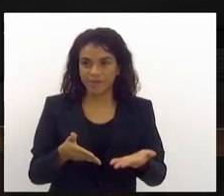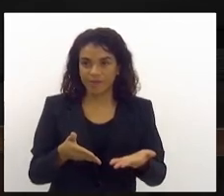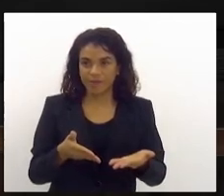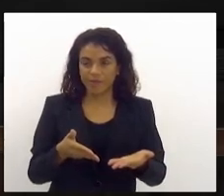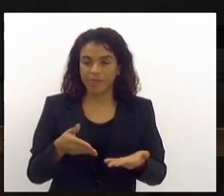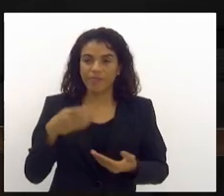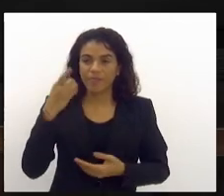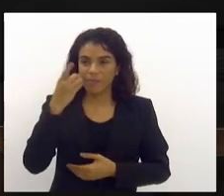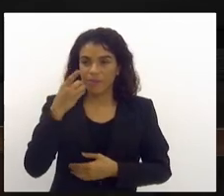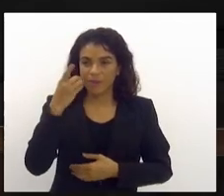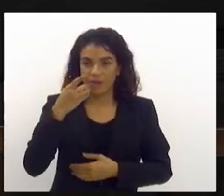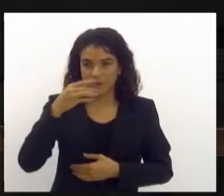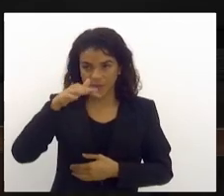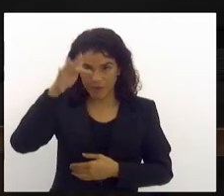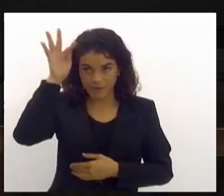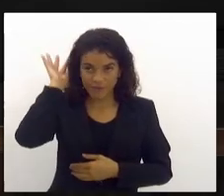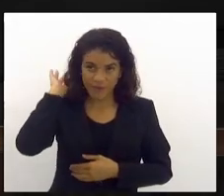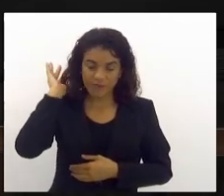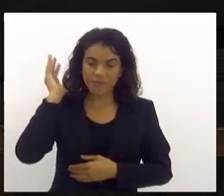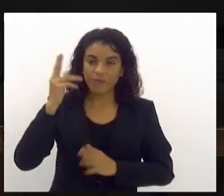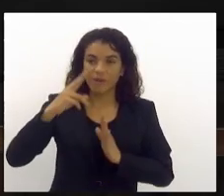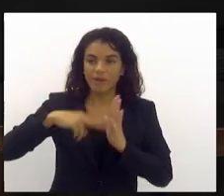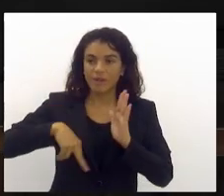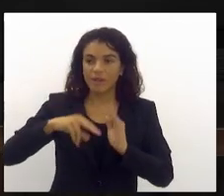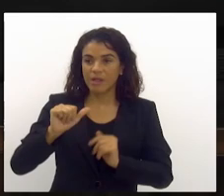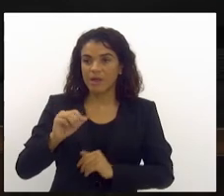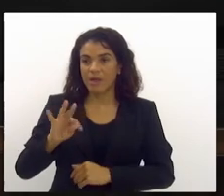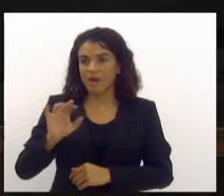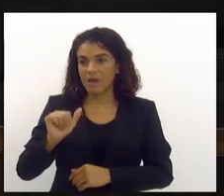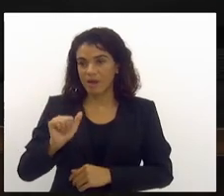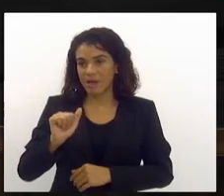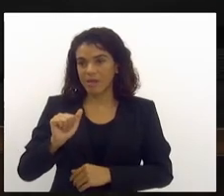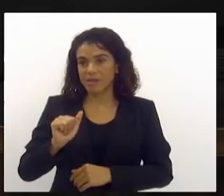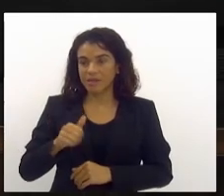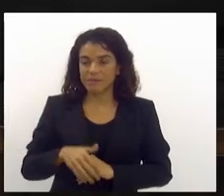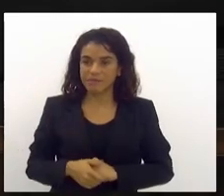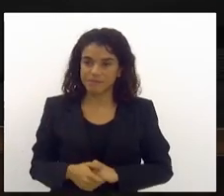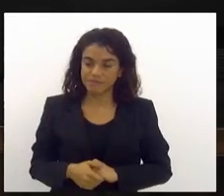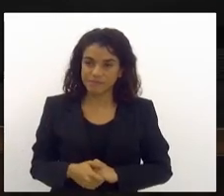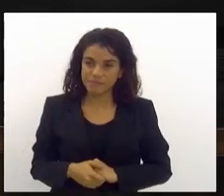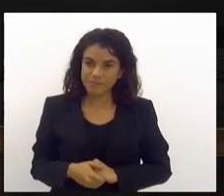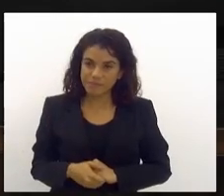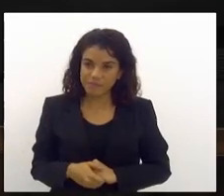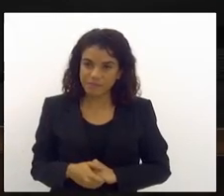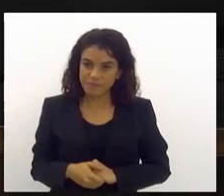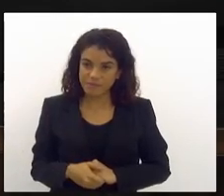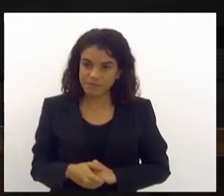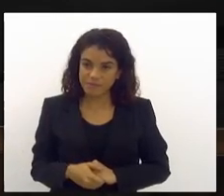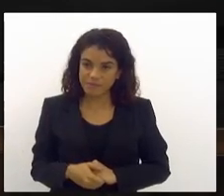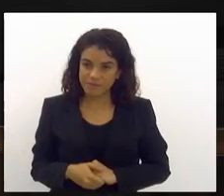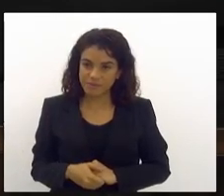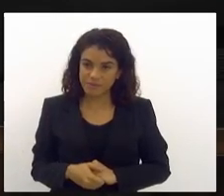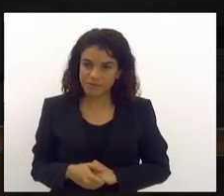o nobre deputado Fred Pacheco para fazer a leitura da ata da sessão anterior.